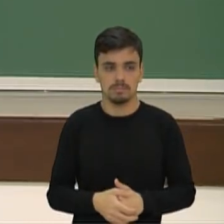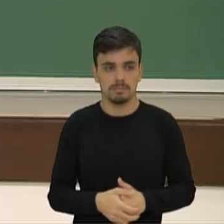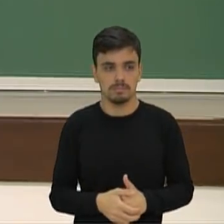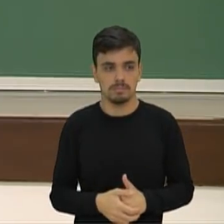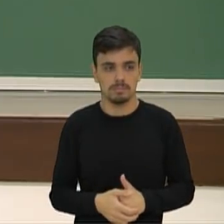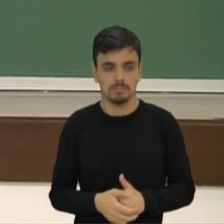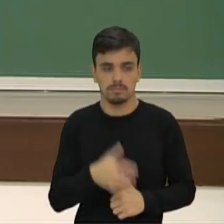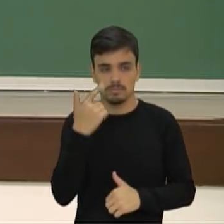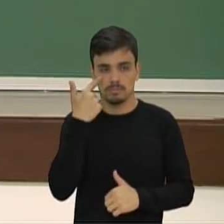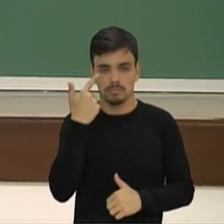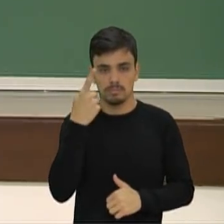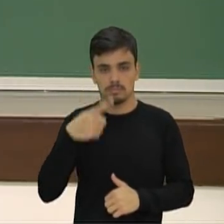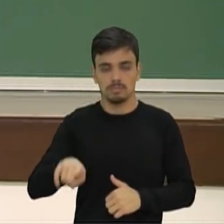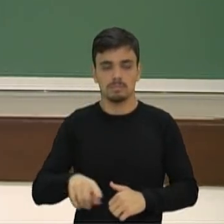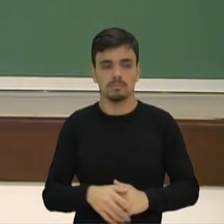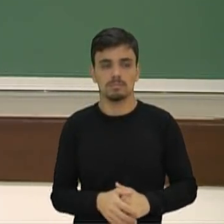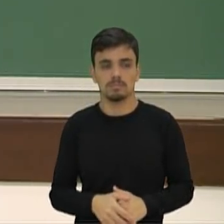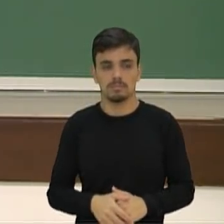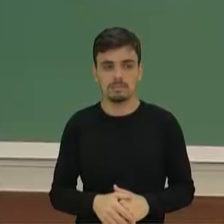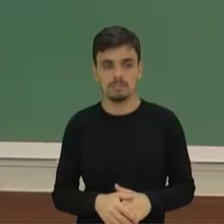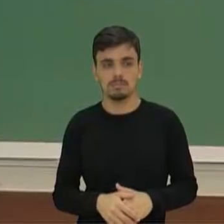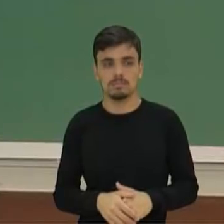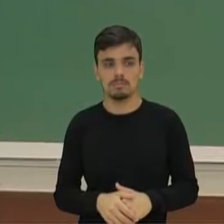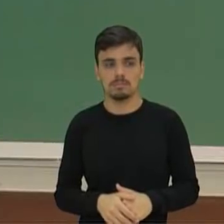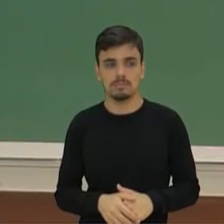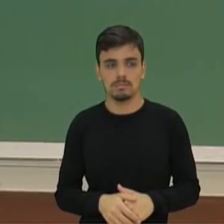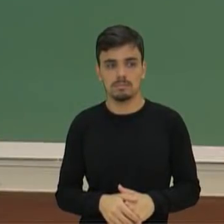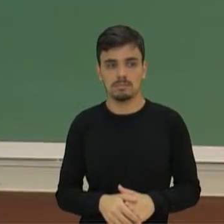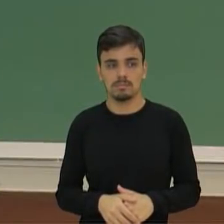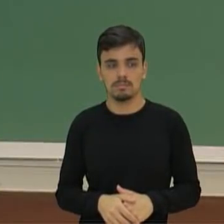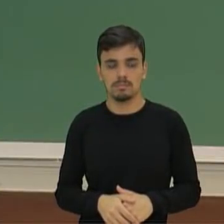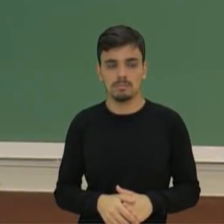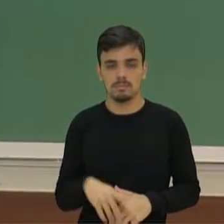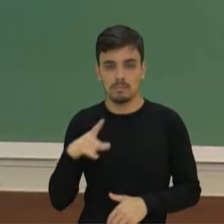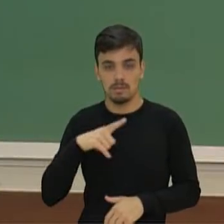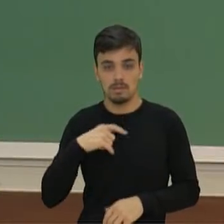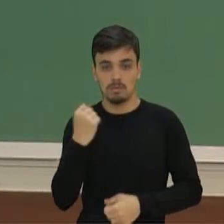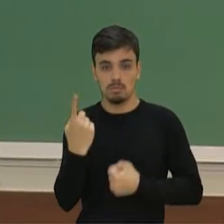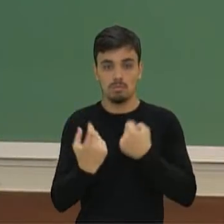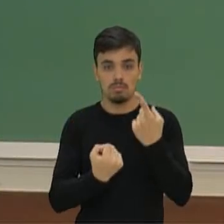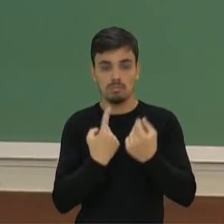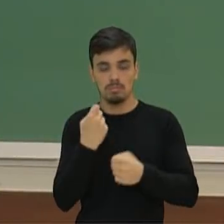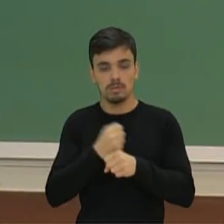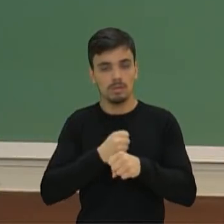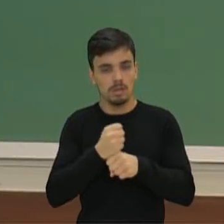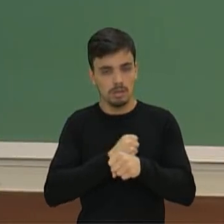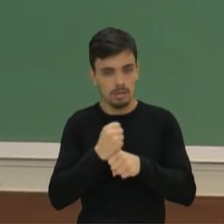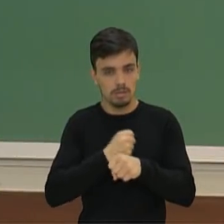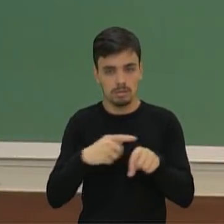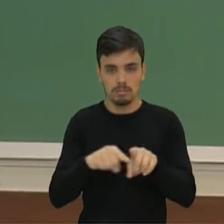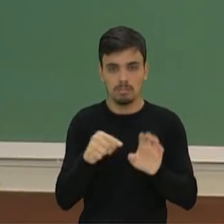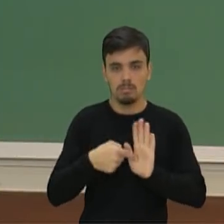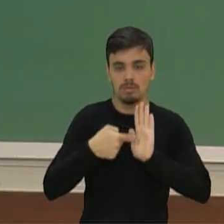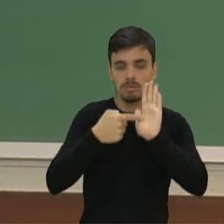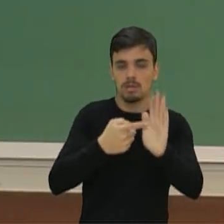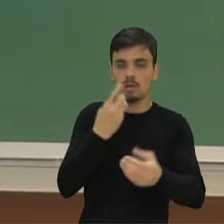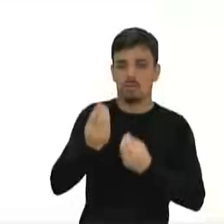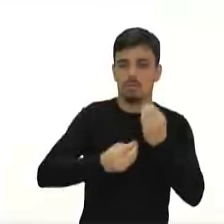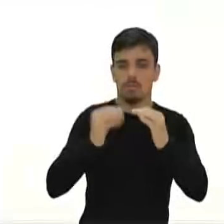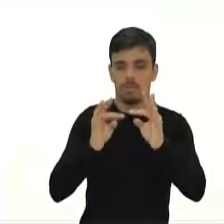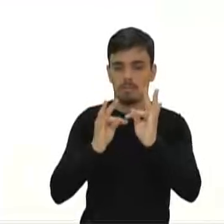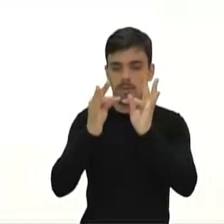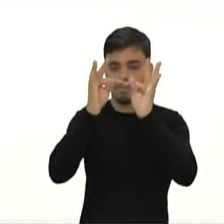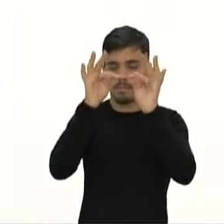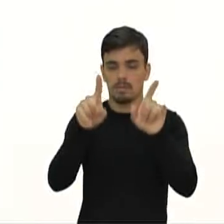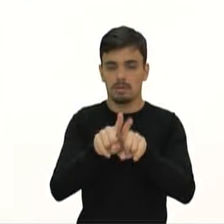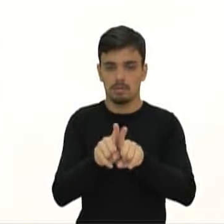aqui novamente na tela. Olha o que temos ali. Algumas datas ali que trouxeram alguns avanços tecnológicos disso também,